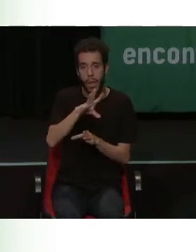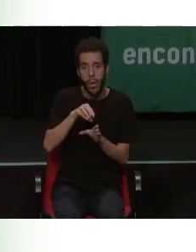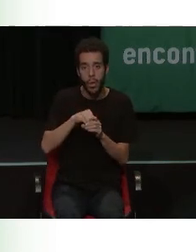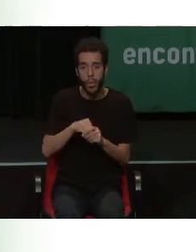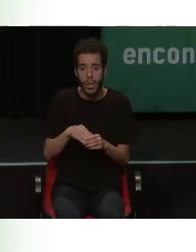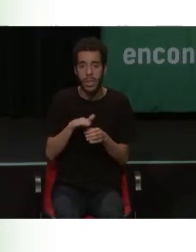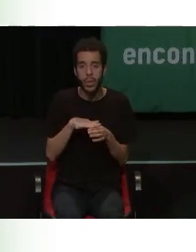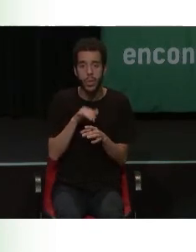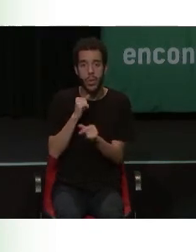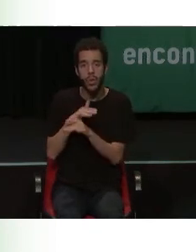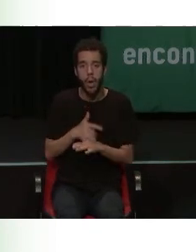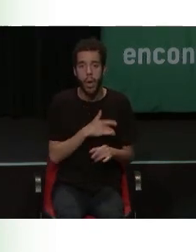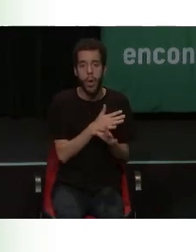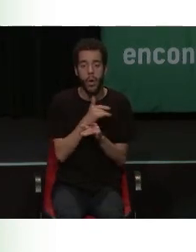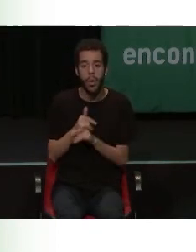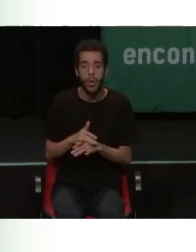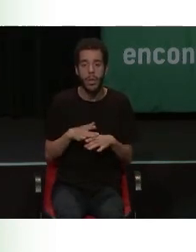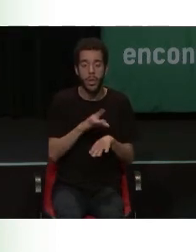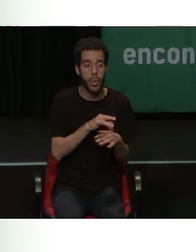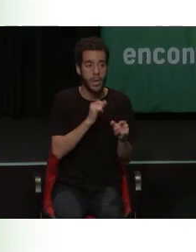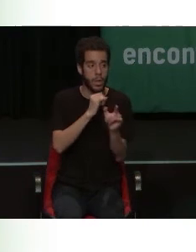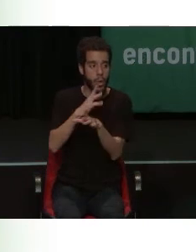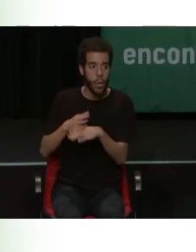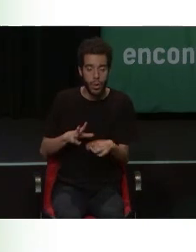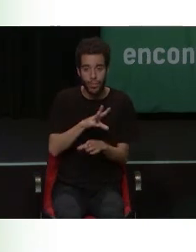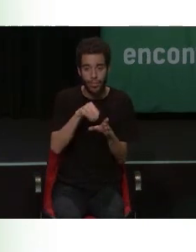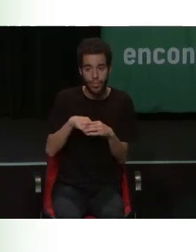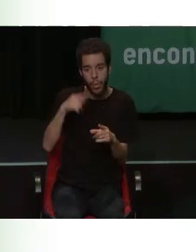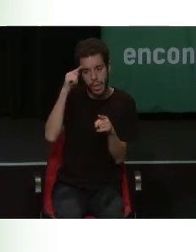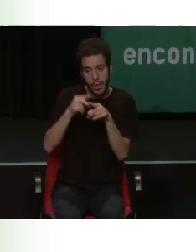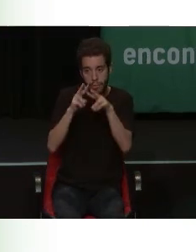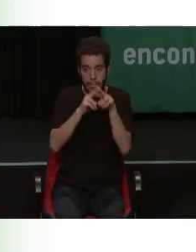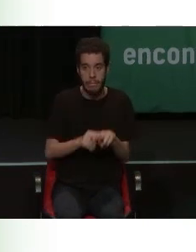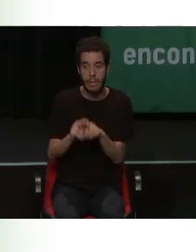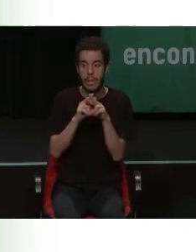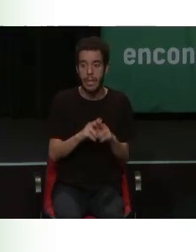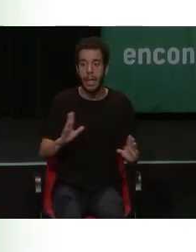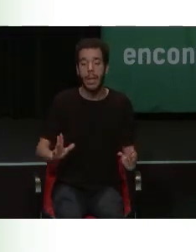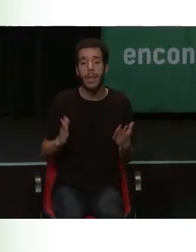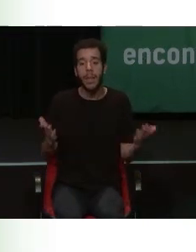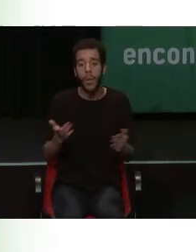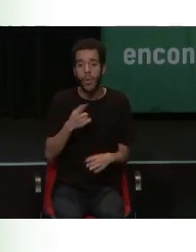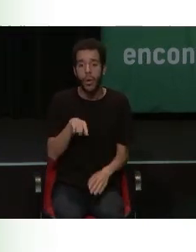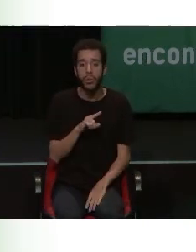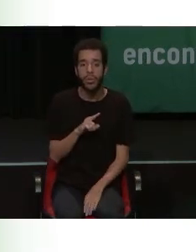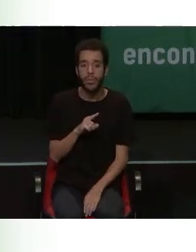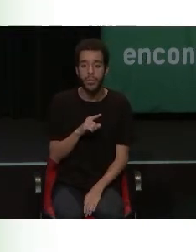outros casos de doenças para ser analisados e iremos, pronto, bater